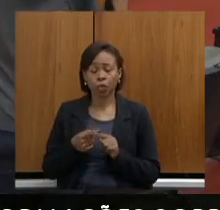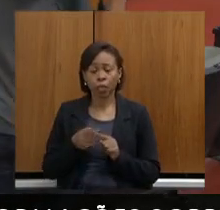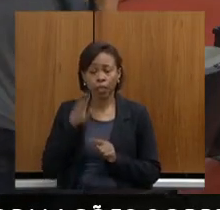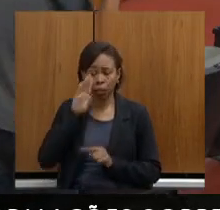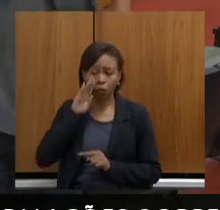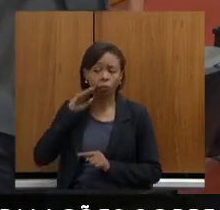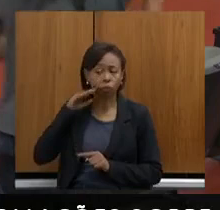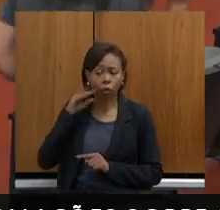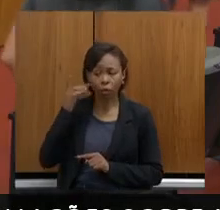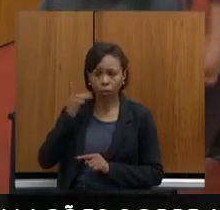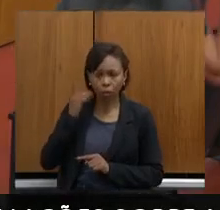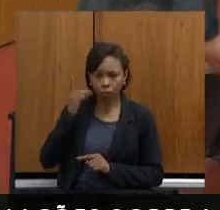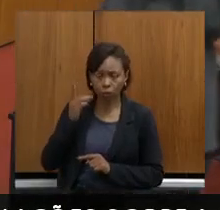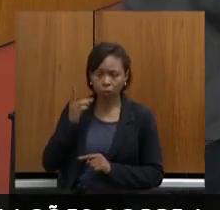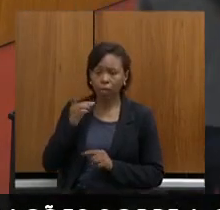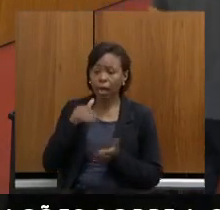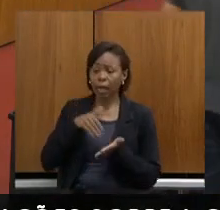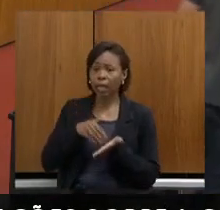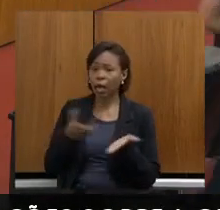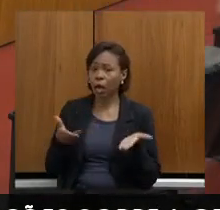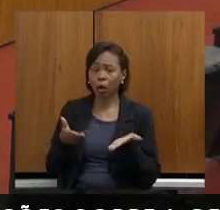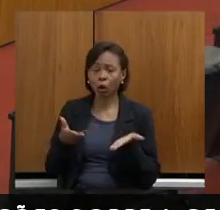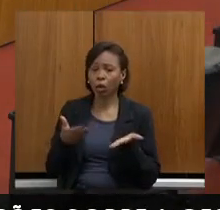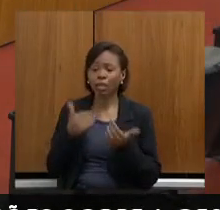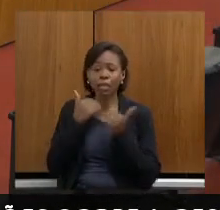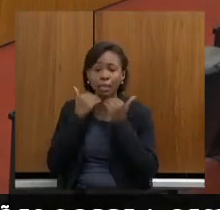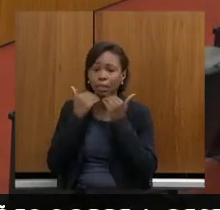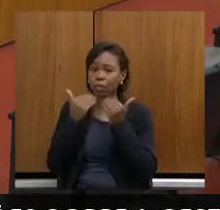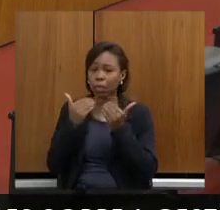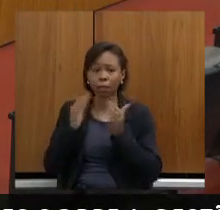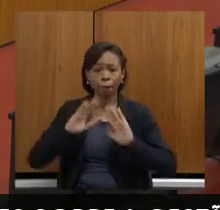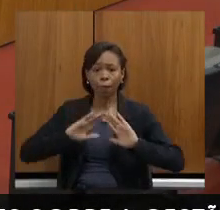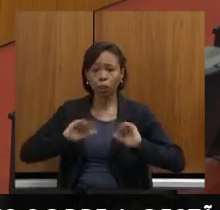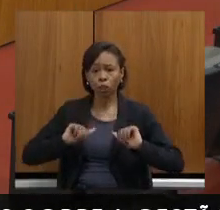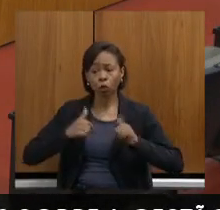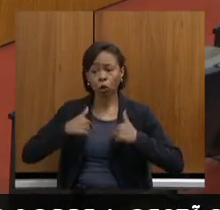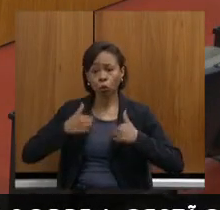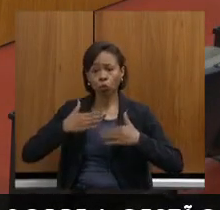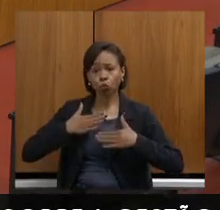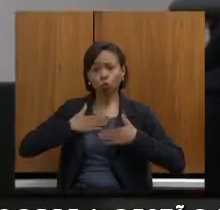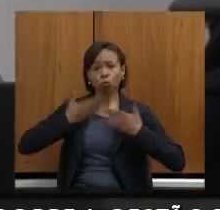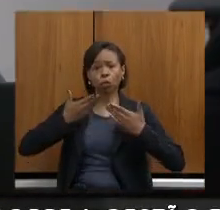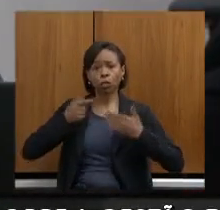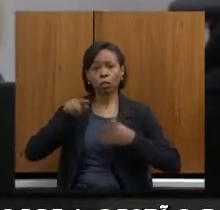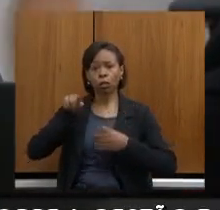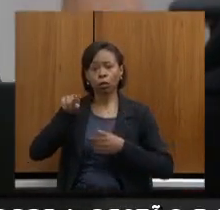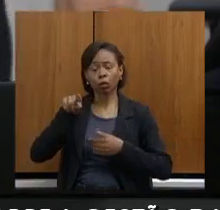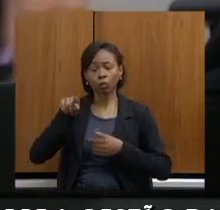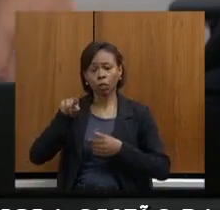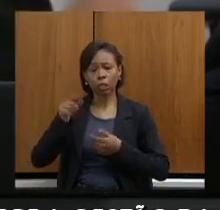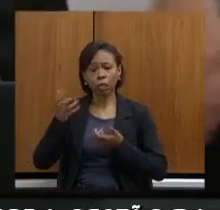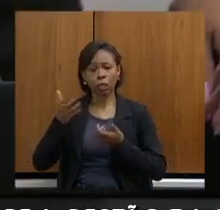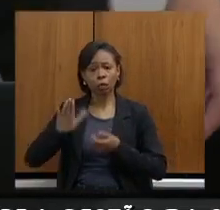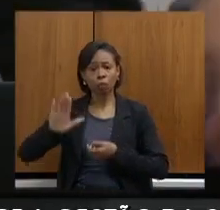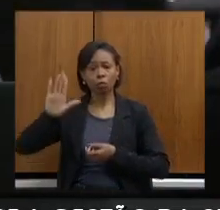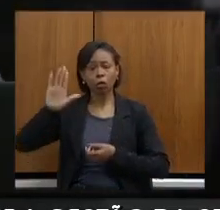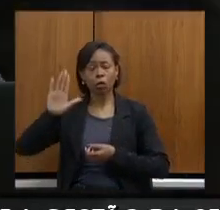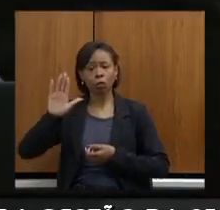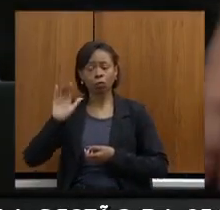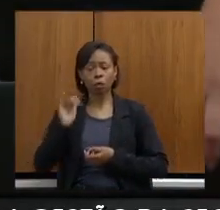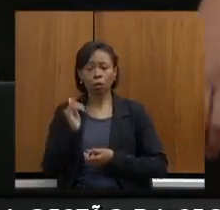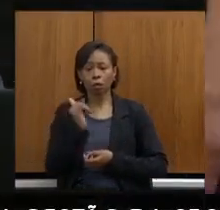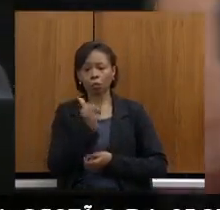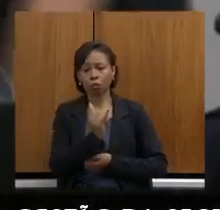ninguém pediu e confesso que eu fui pego até de surpresa quando vossa excelência' quis é se manifestar